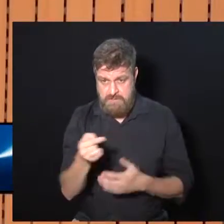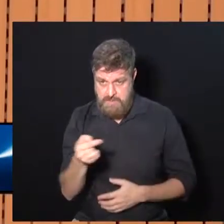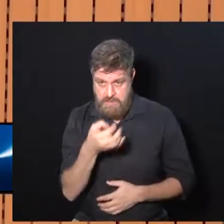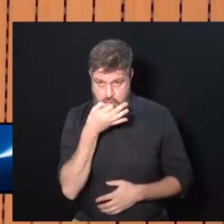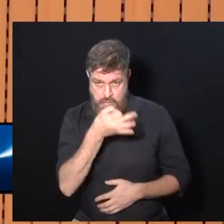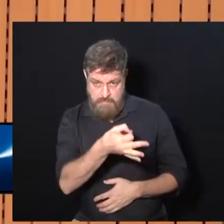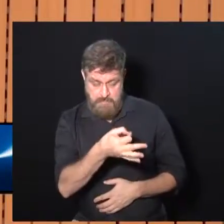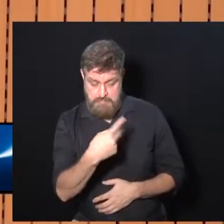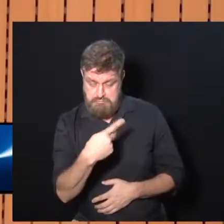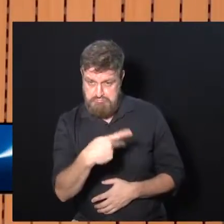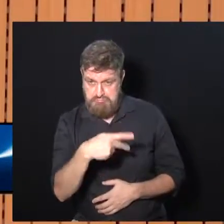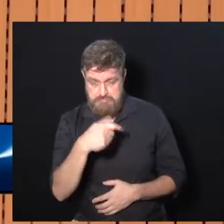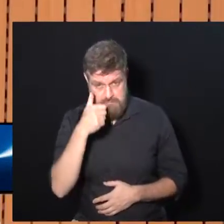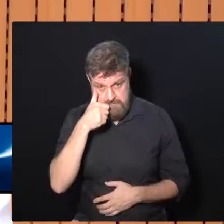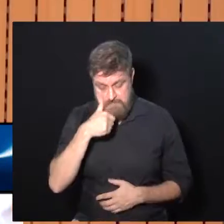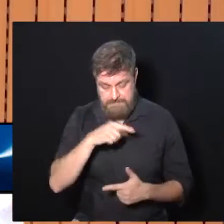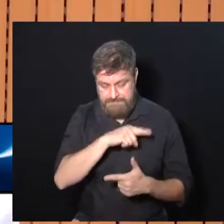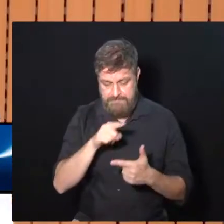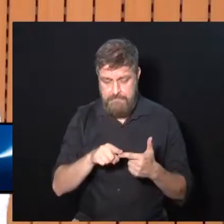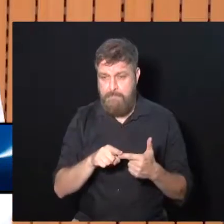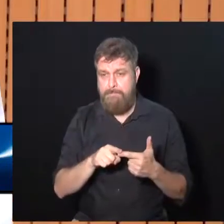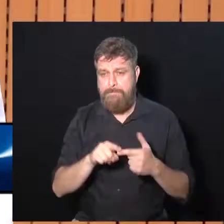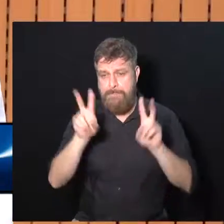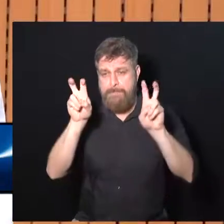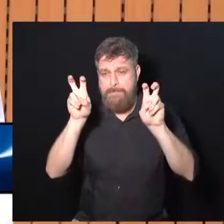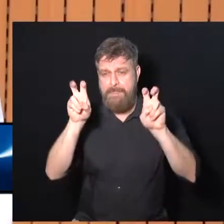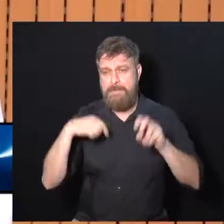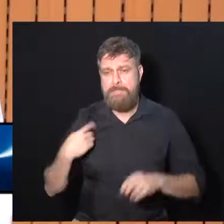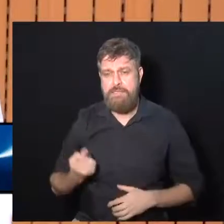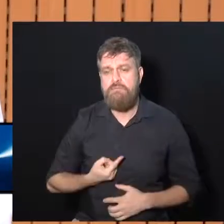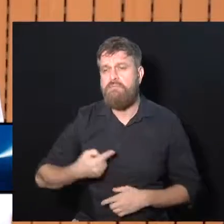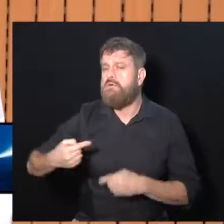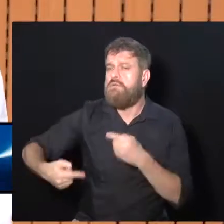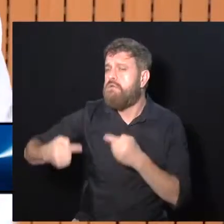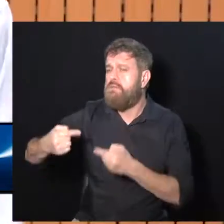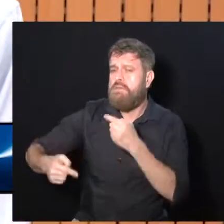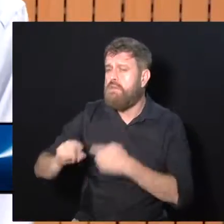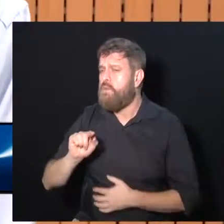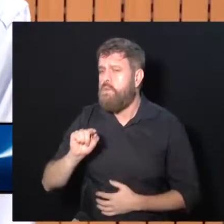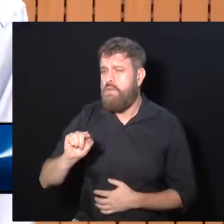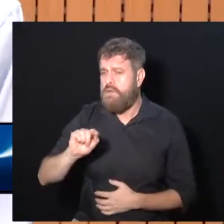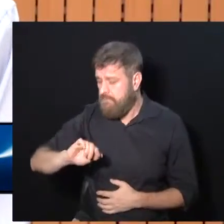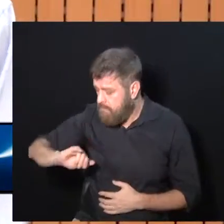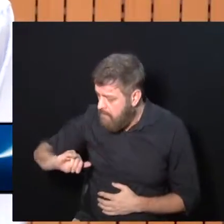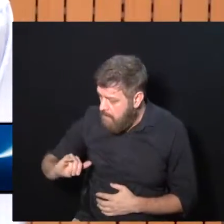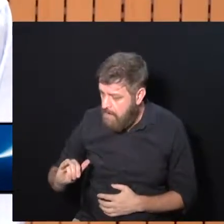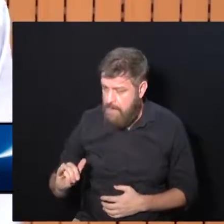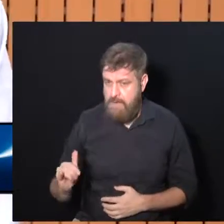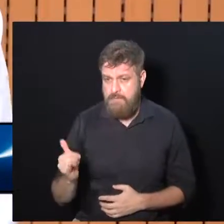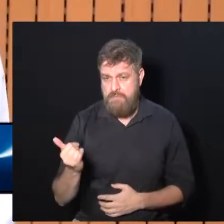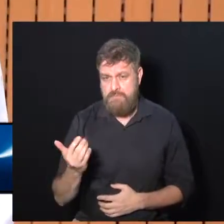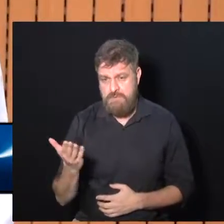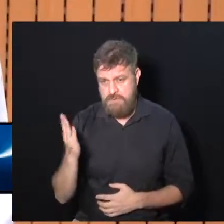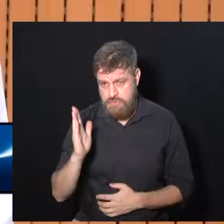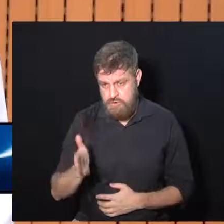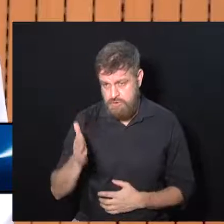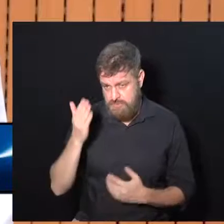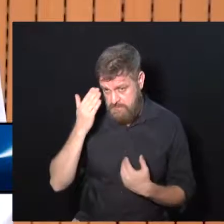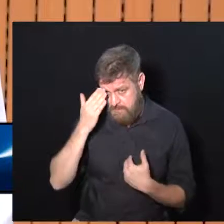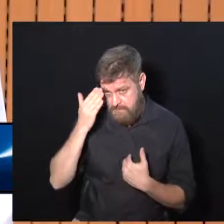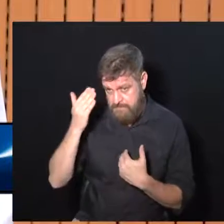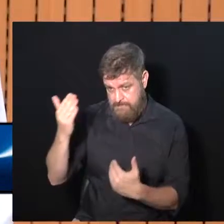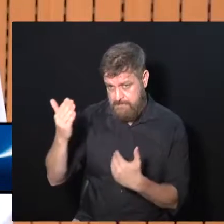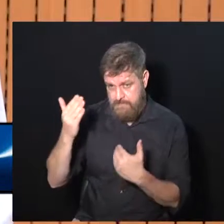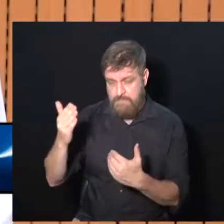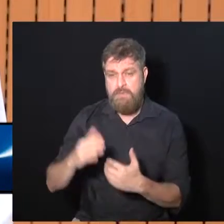E, como segundo item da pauta, nós vamos aproveitar e já queremos agradecer o